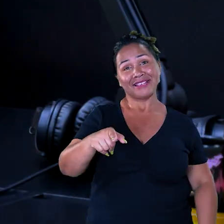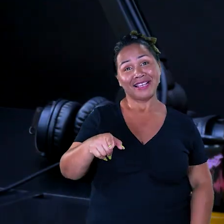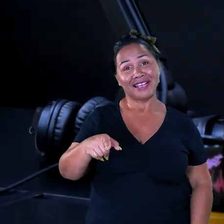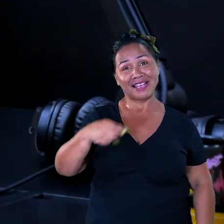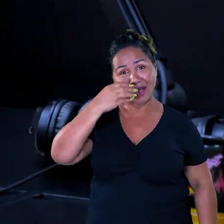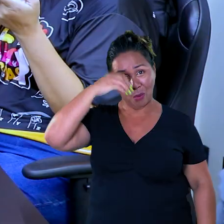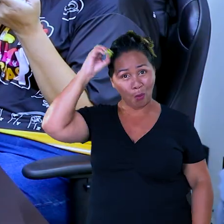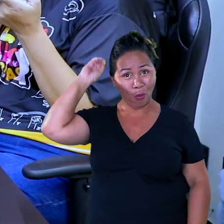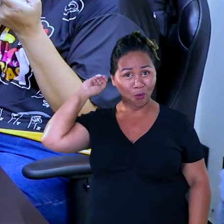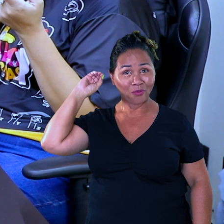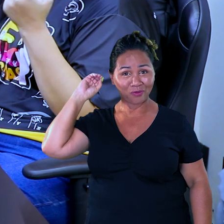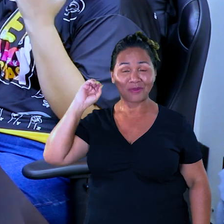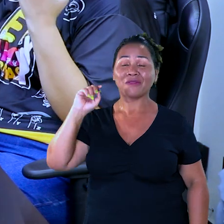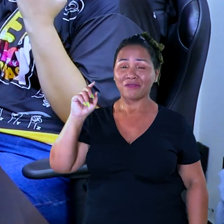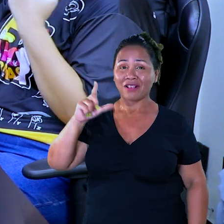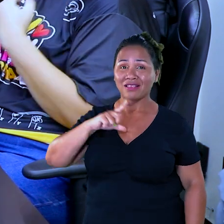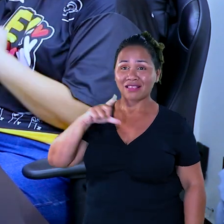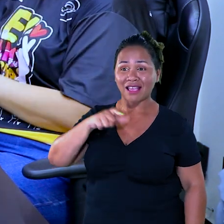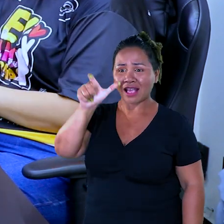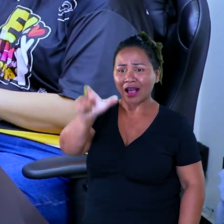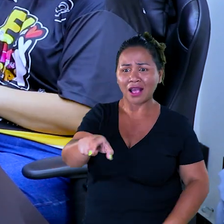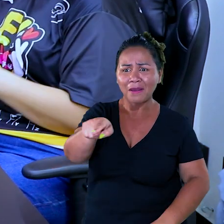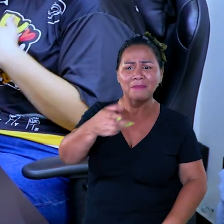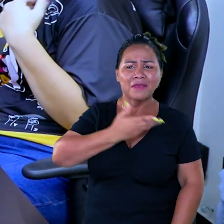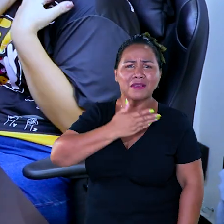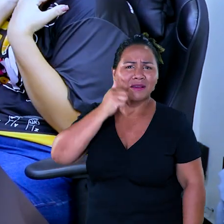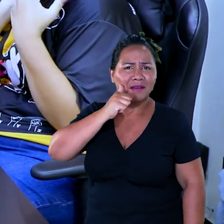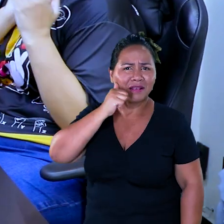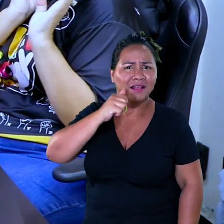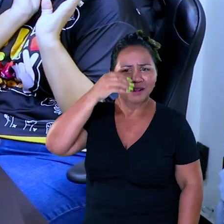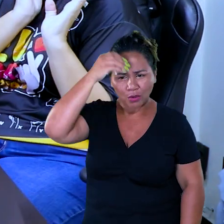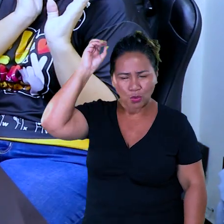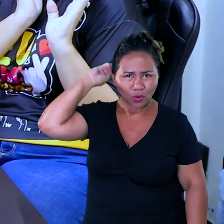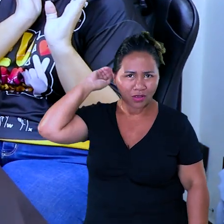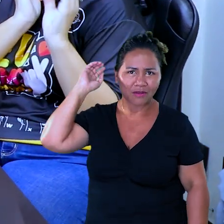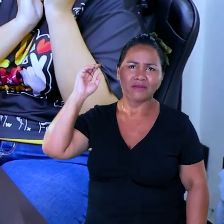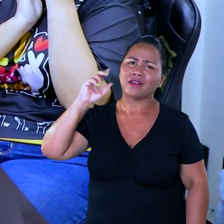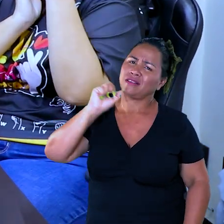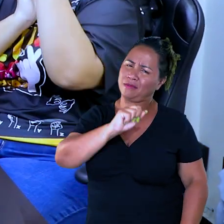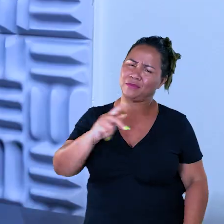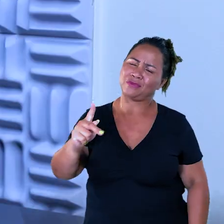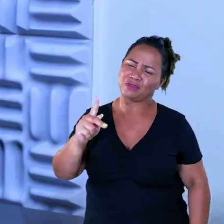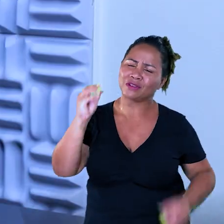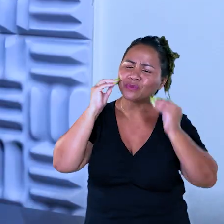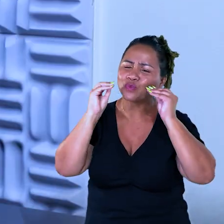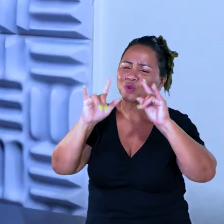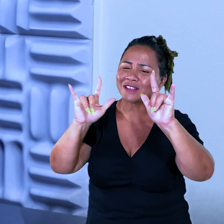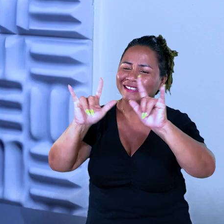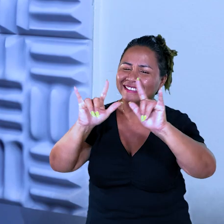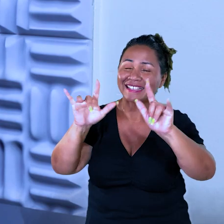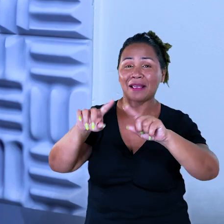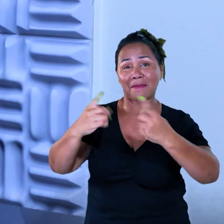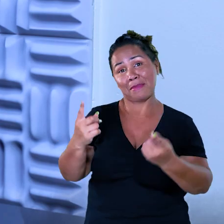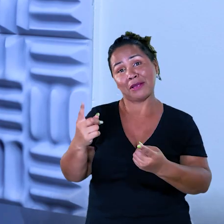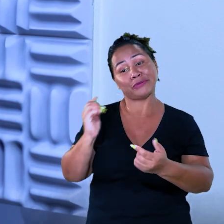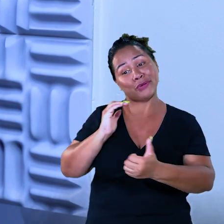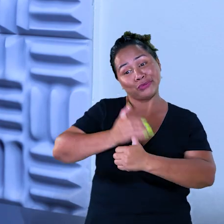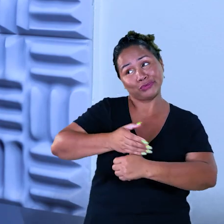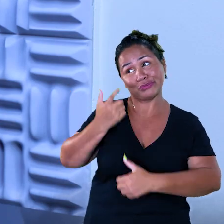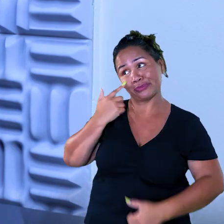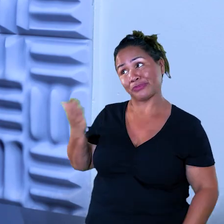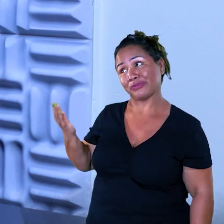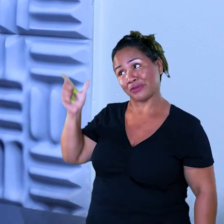lugar? Não é uma boa A pensar gente troca nisso? muito figurinha. É. Beijo pra ela. Beijo, Olivia. Já é não é uma